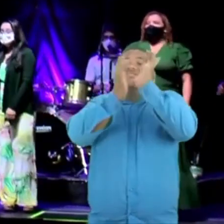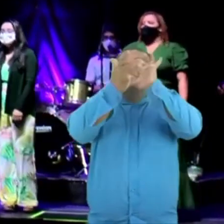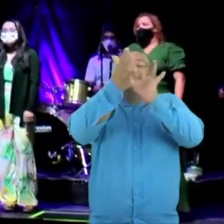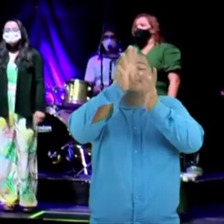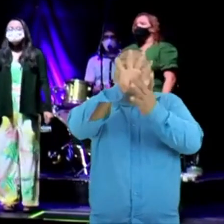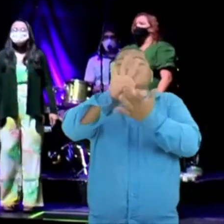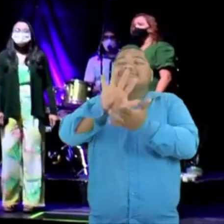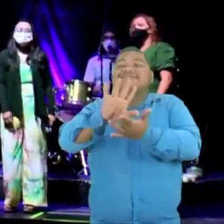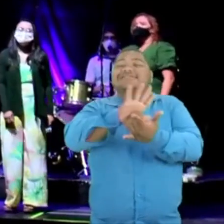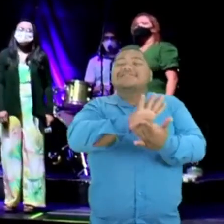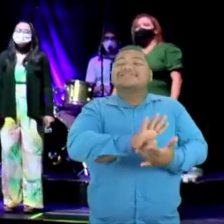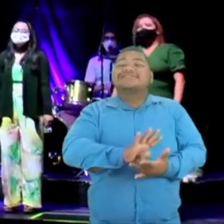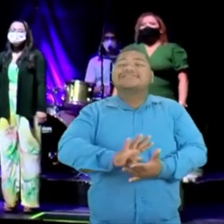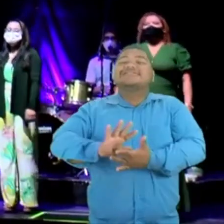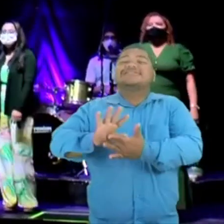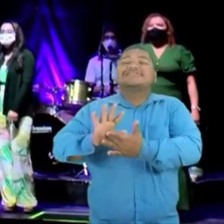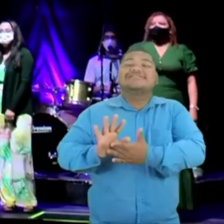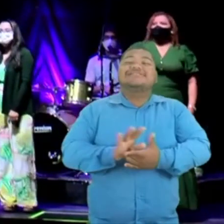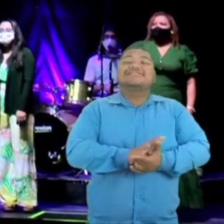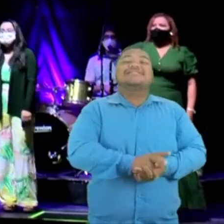Jesus, Jesus,